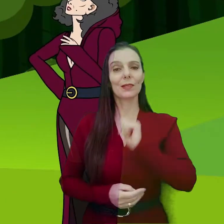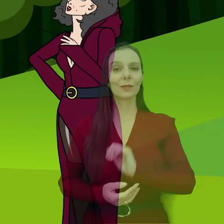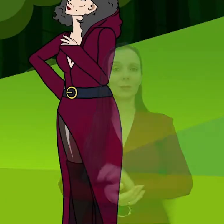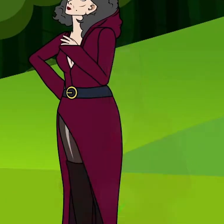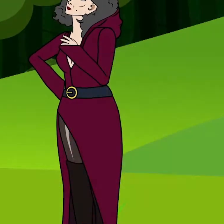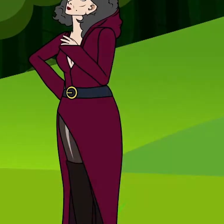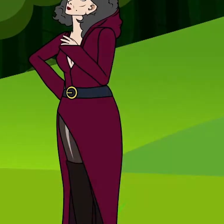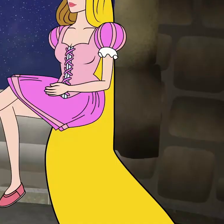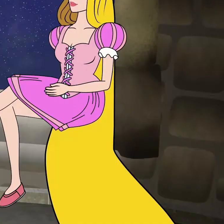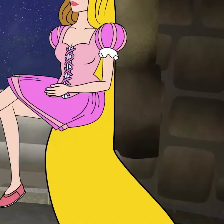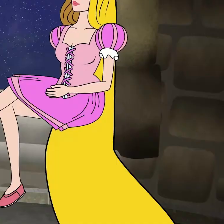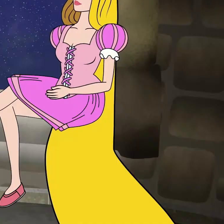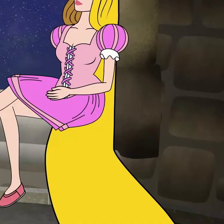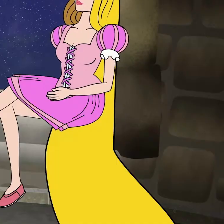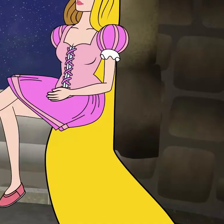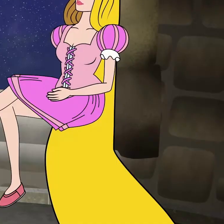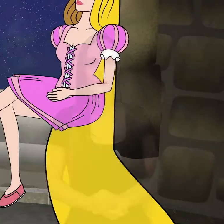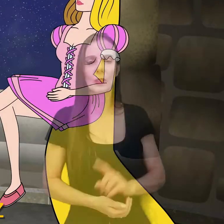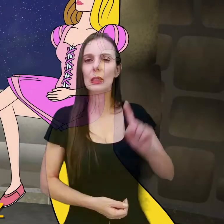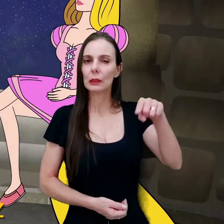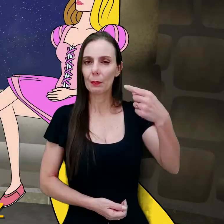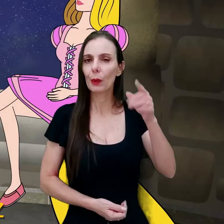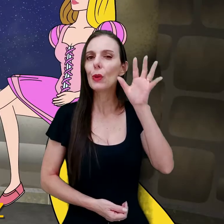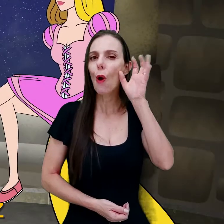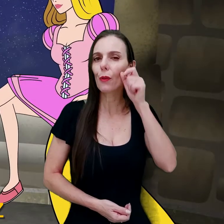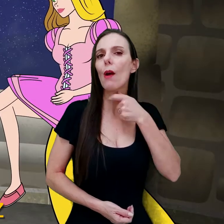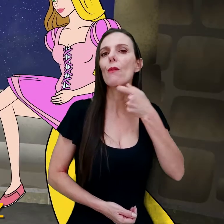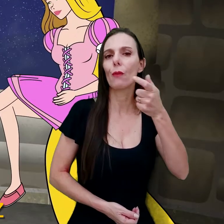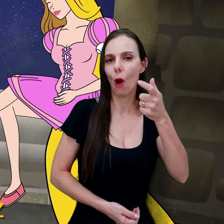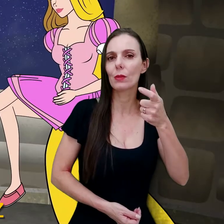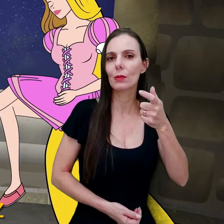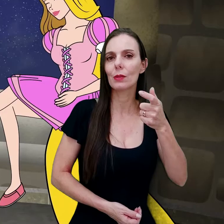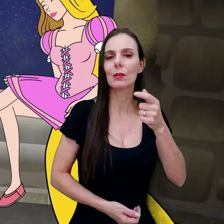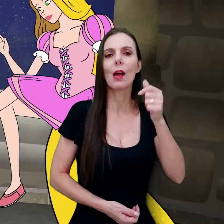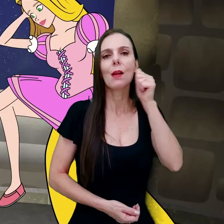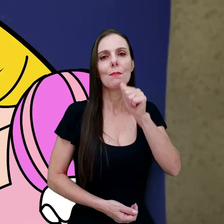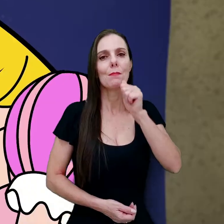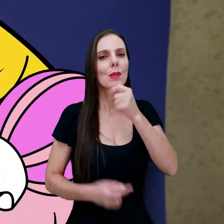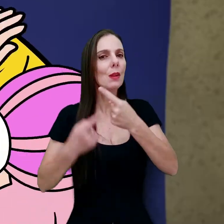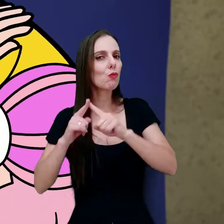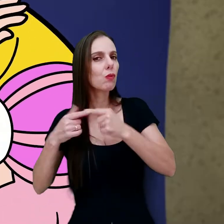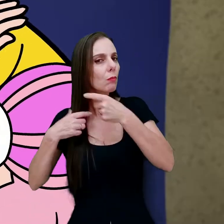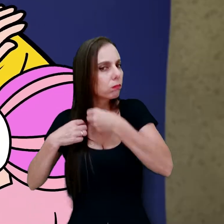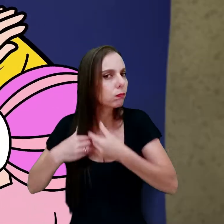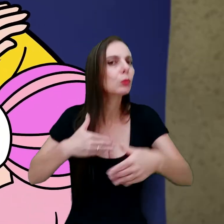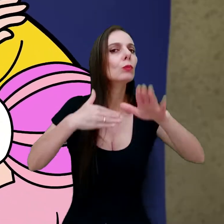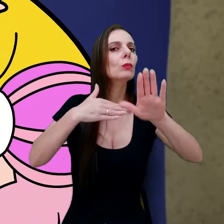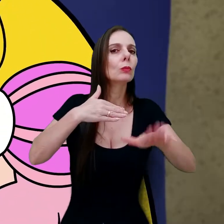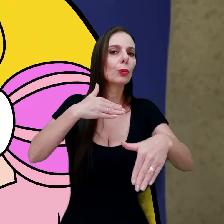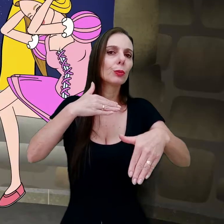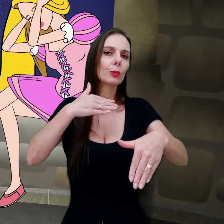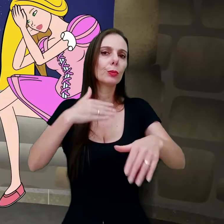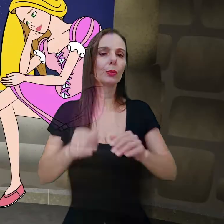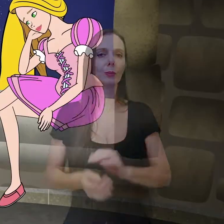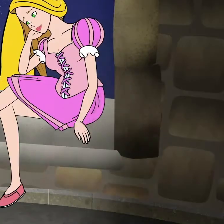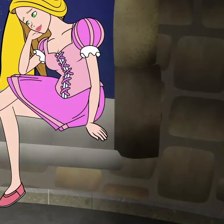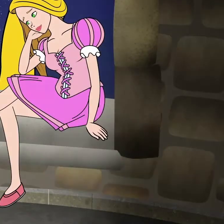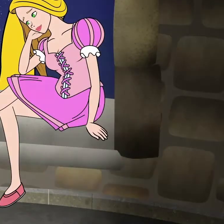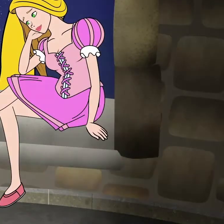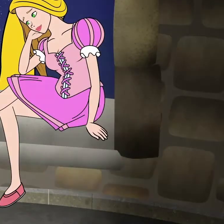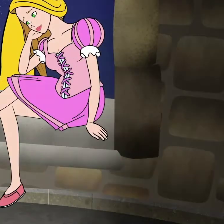sua mamãe. Depois de ouvir a sua voz, Rapunzel soltava seu cabelo dourado.